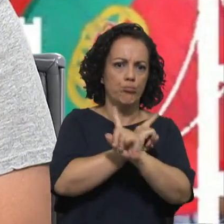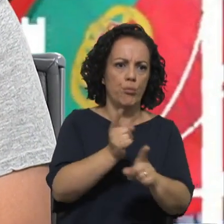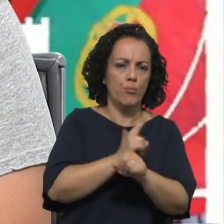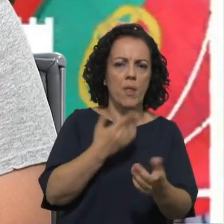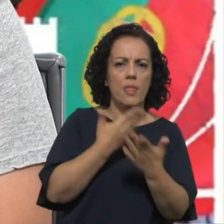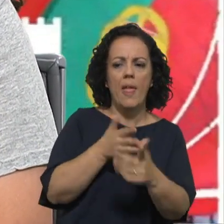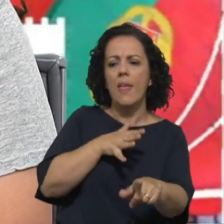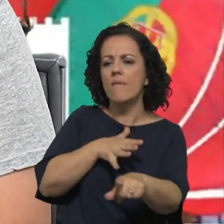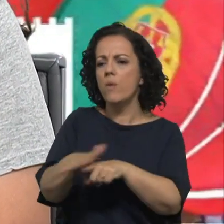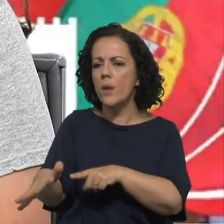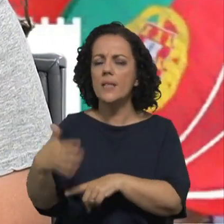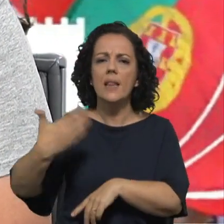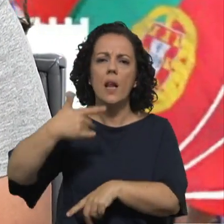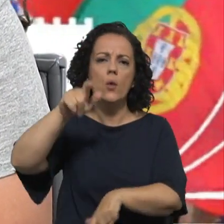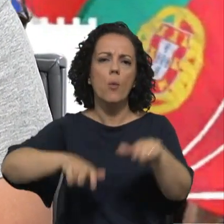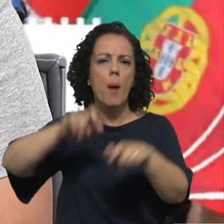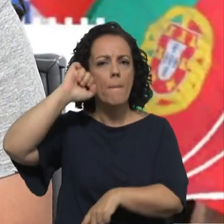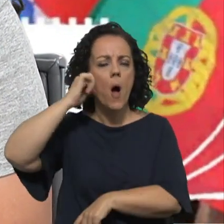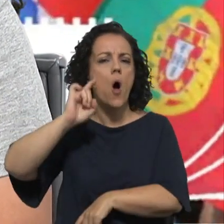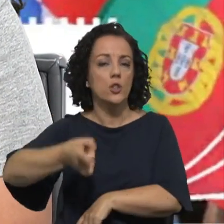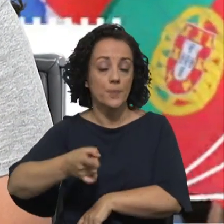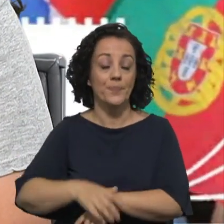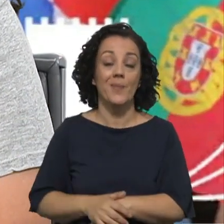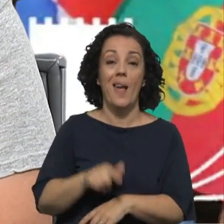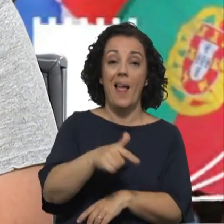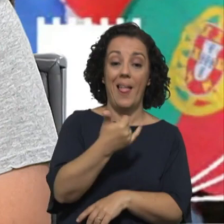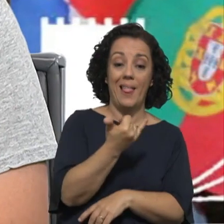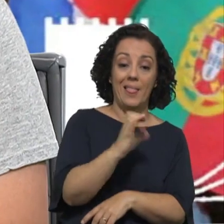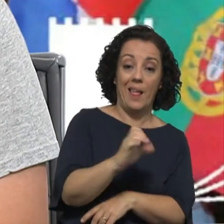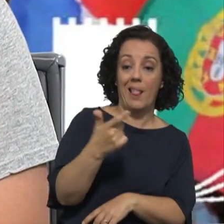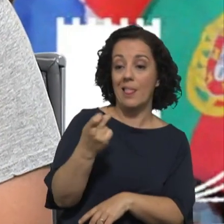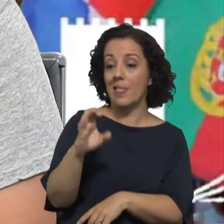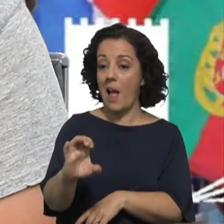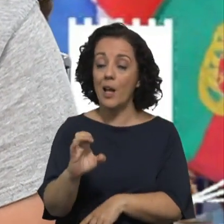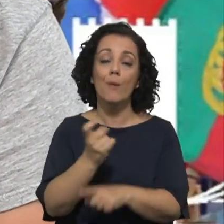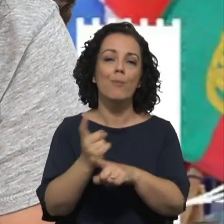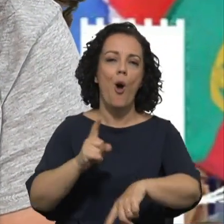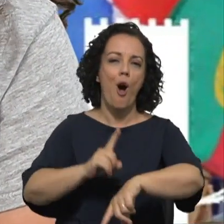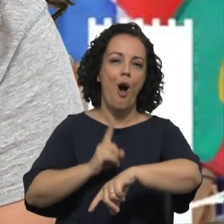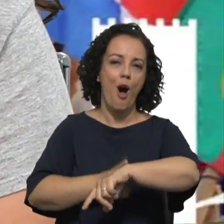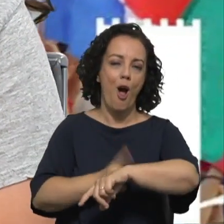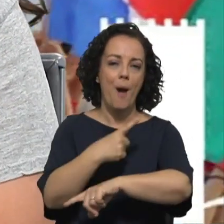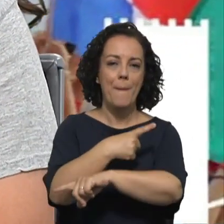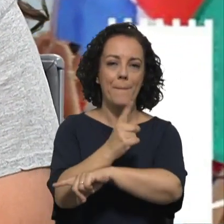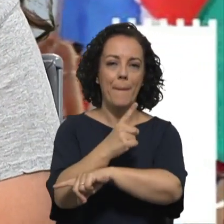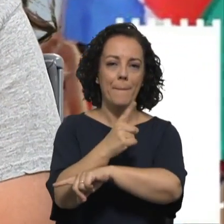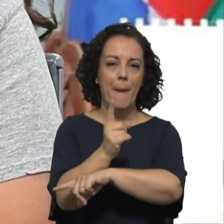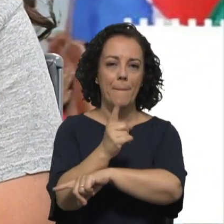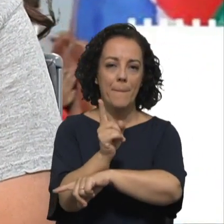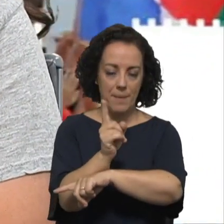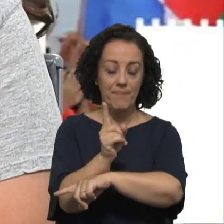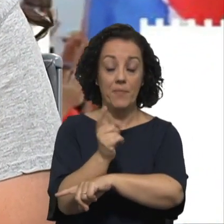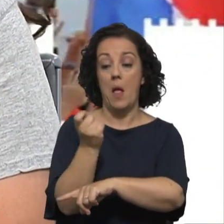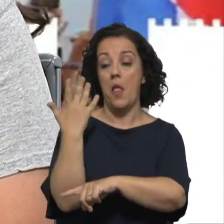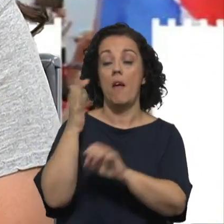não é? O som, quase os ponteiros do relógio, porque durante a pandemia, recentemente vimos decretado o seu fim, não é? Mas durante a pandemia